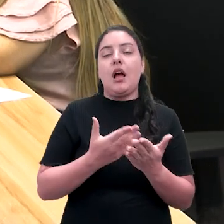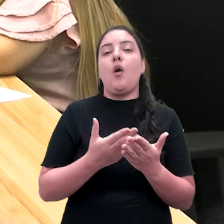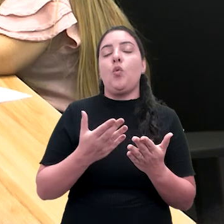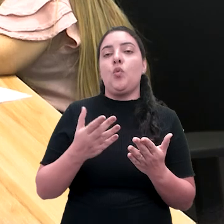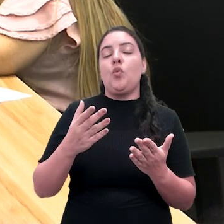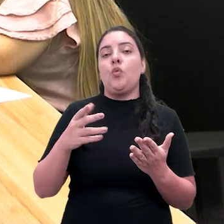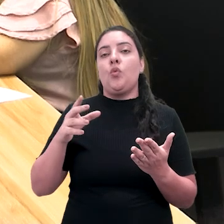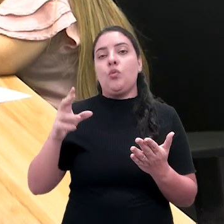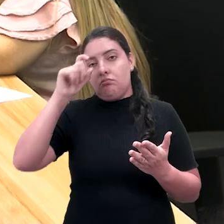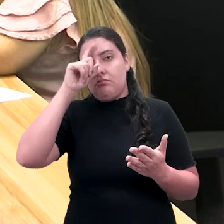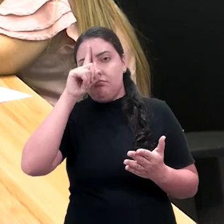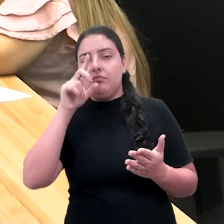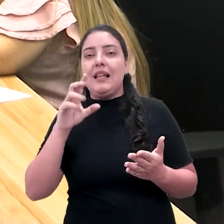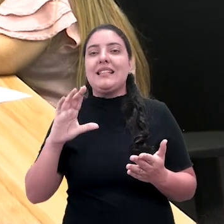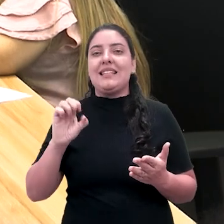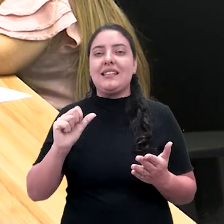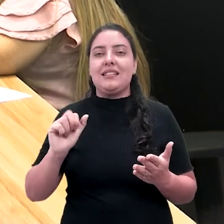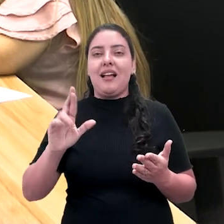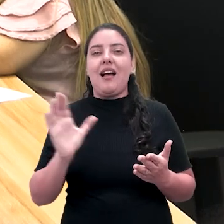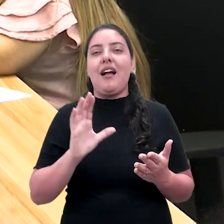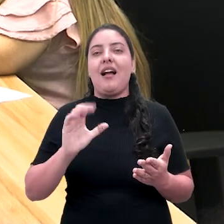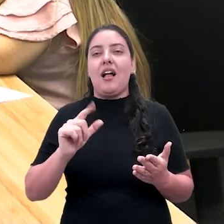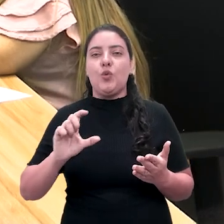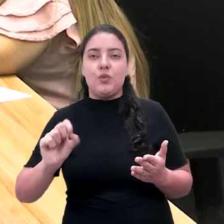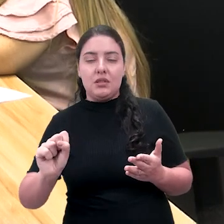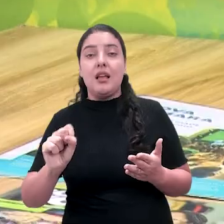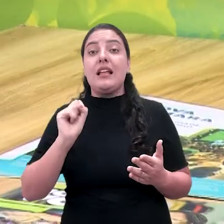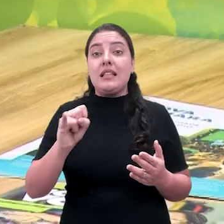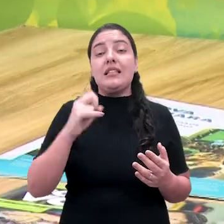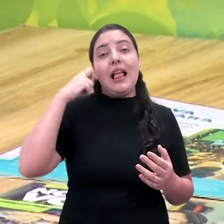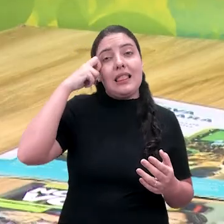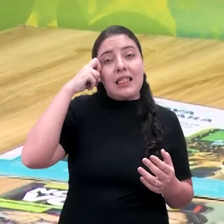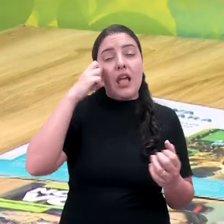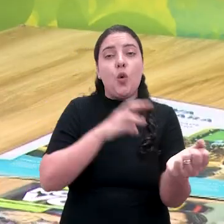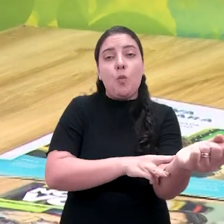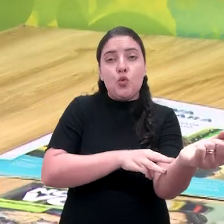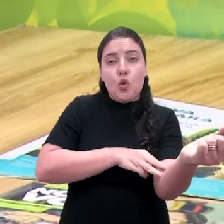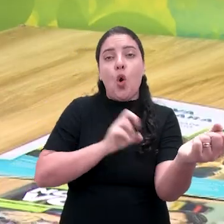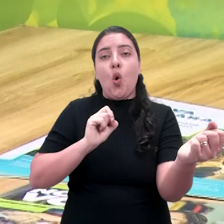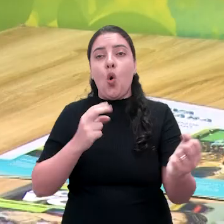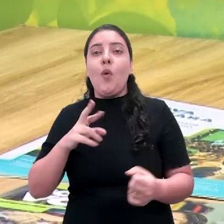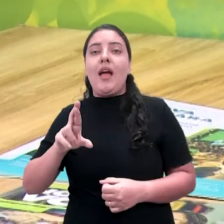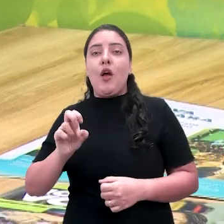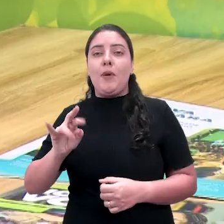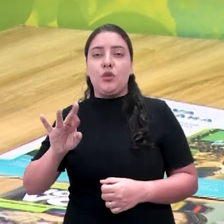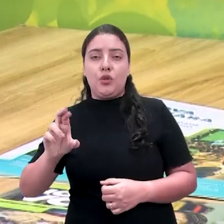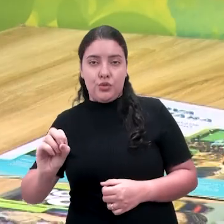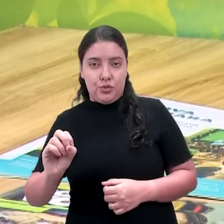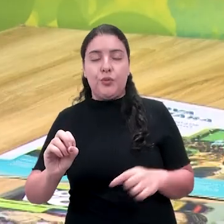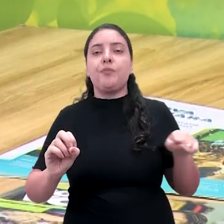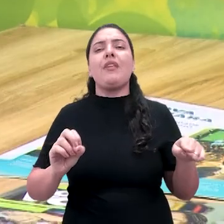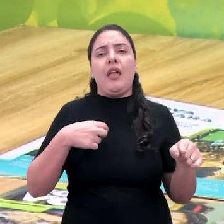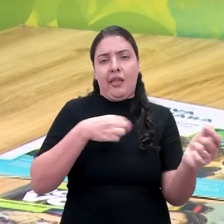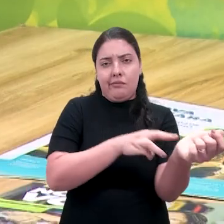Calles, onde teria toda essa investigação para saber se era neuromuscular ou reumatológico. Chegaram à conclusão que era